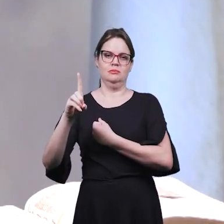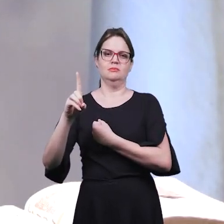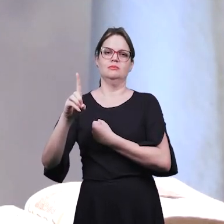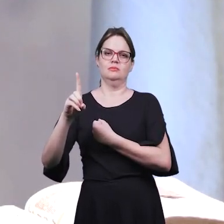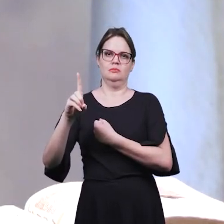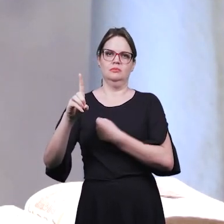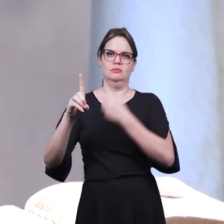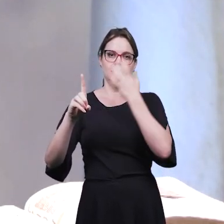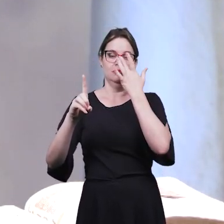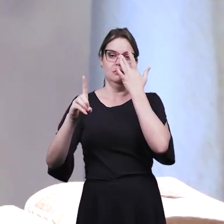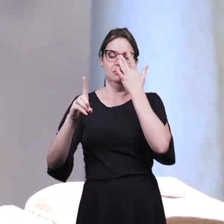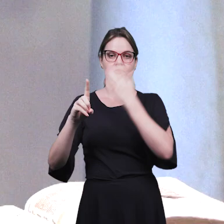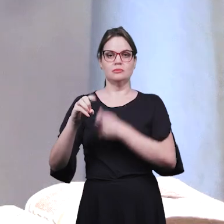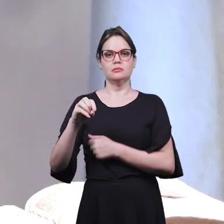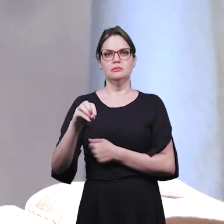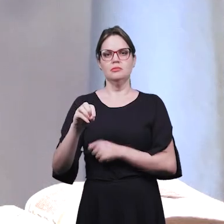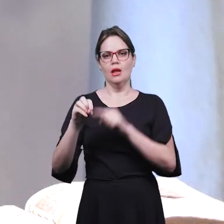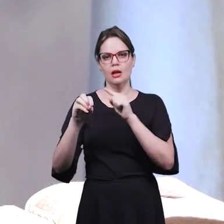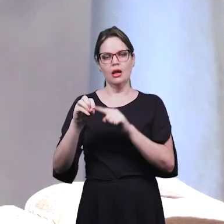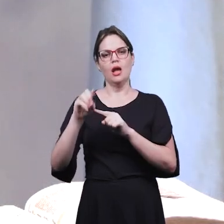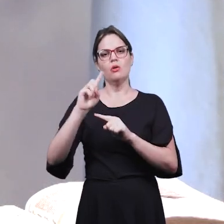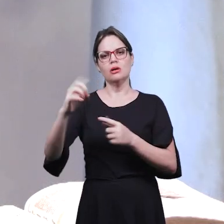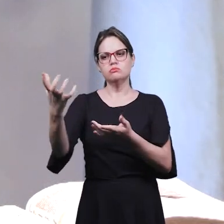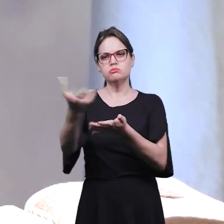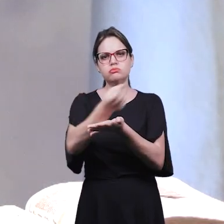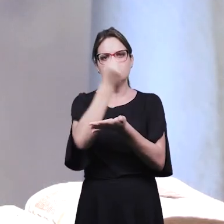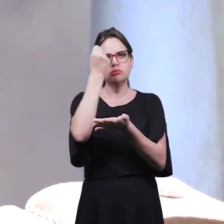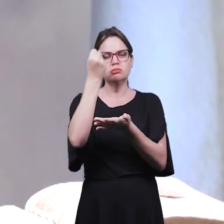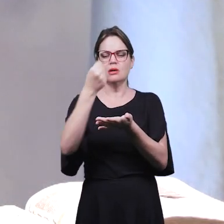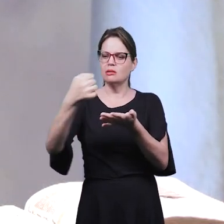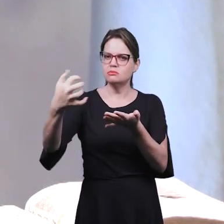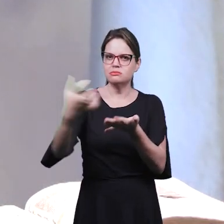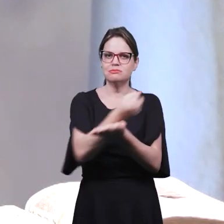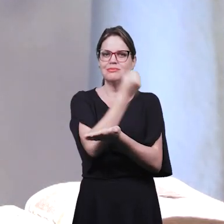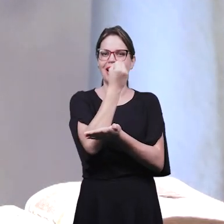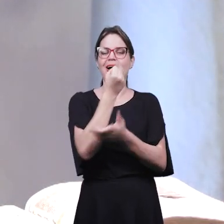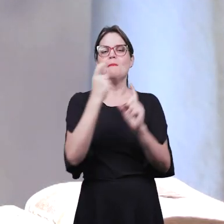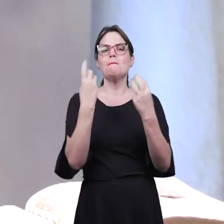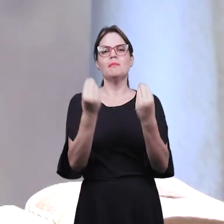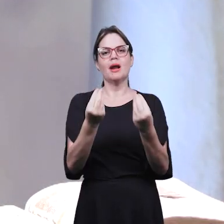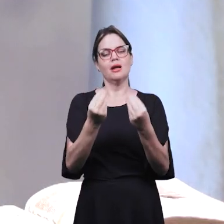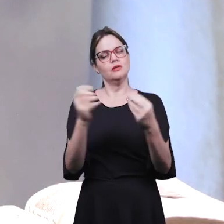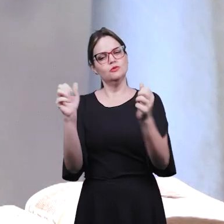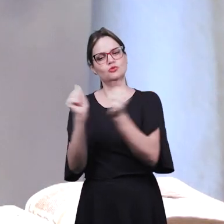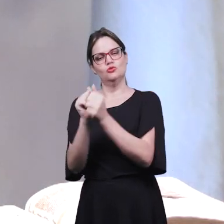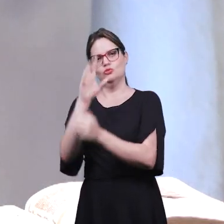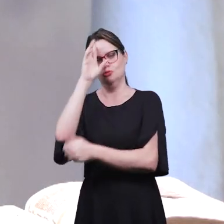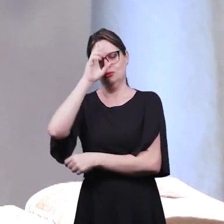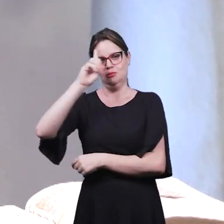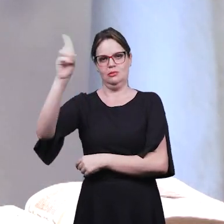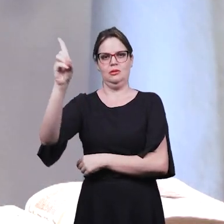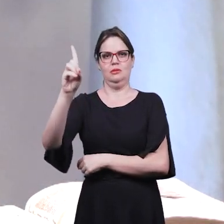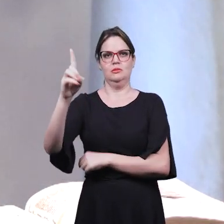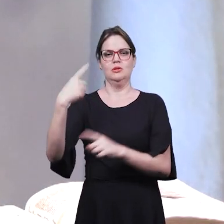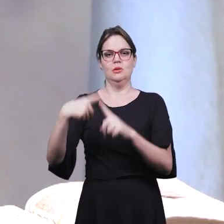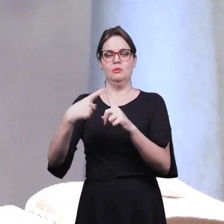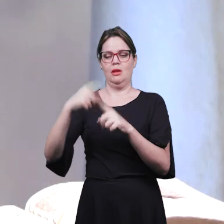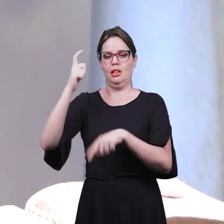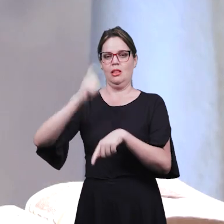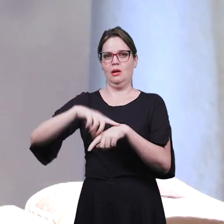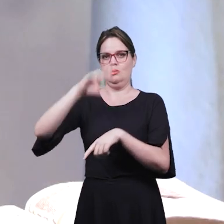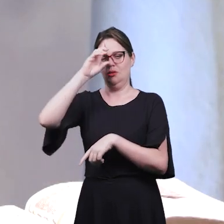a obra de Deus, a obra redentora de resgate do homem. Quando a obra redentora, que é a eternidade, intervém na obra